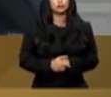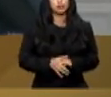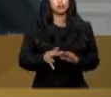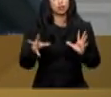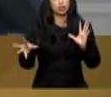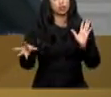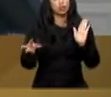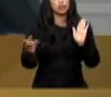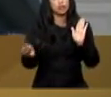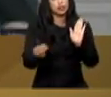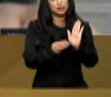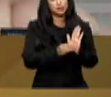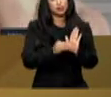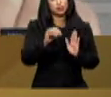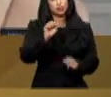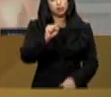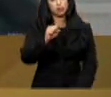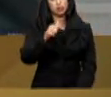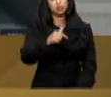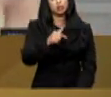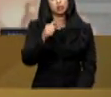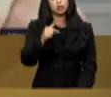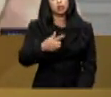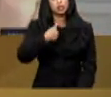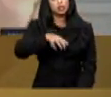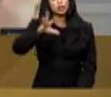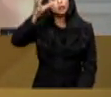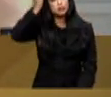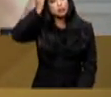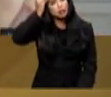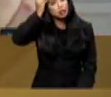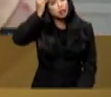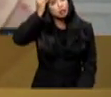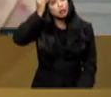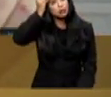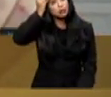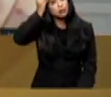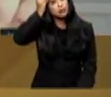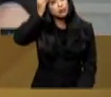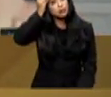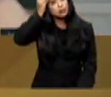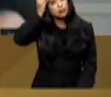Emenda 87, entendo ser